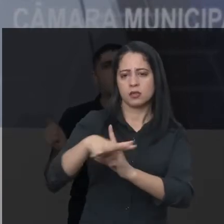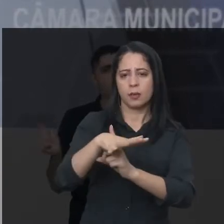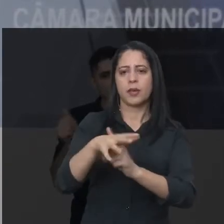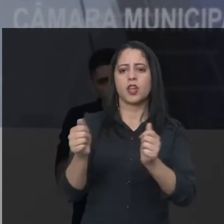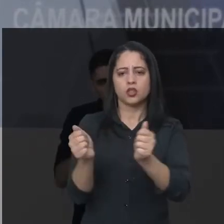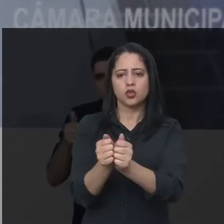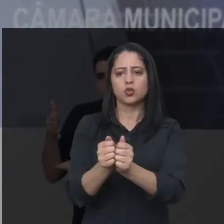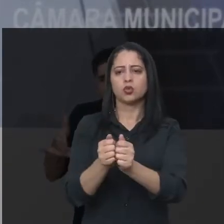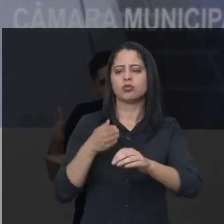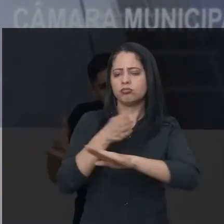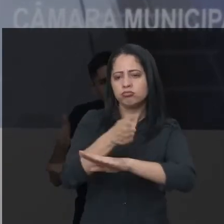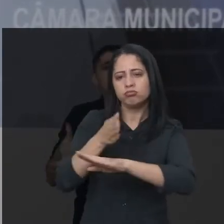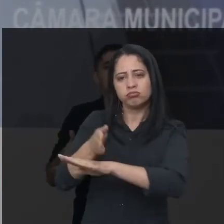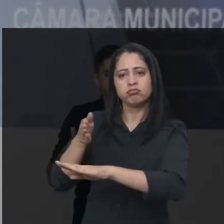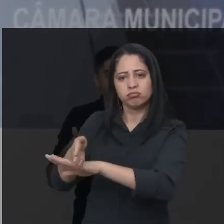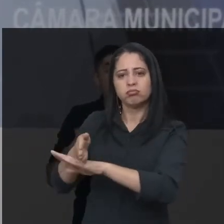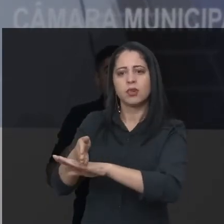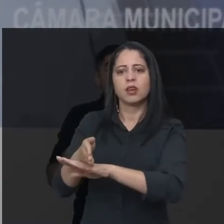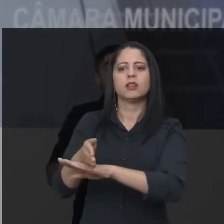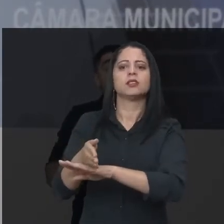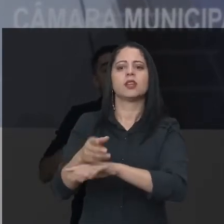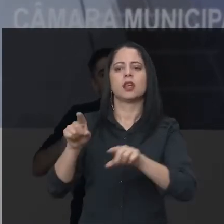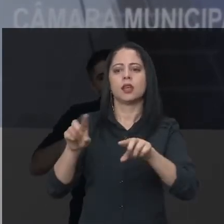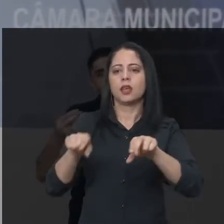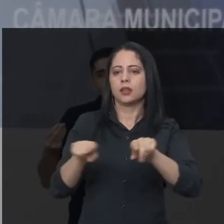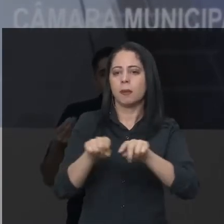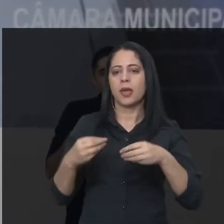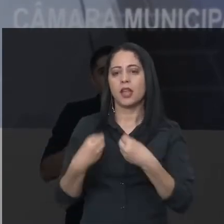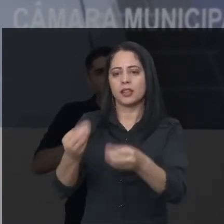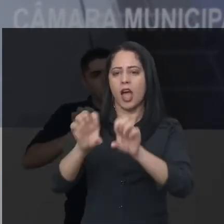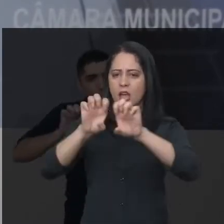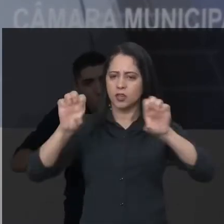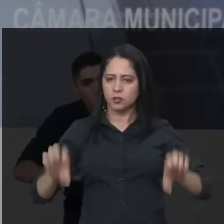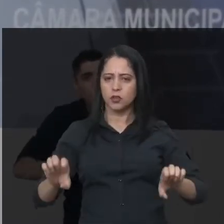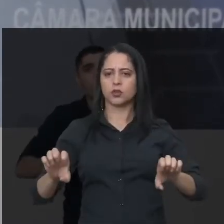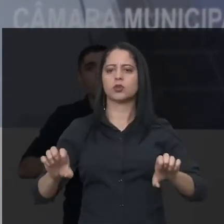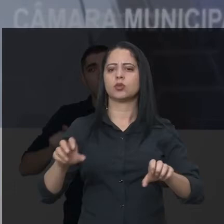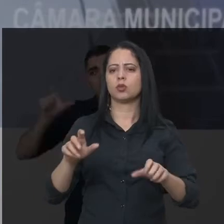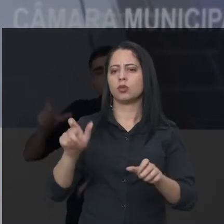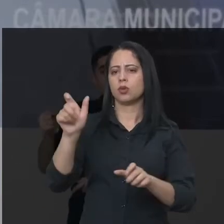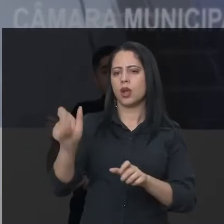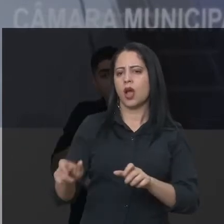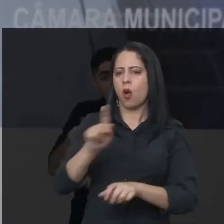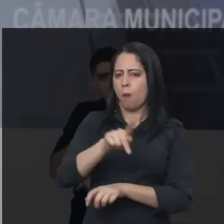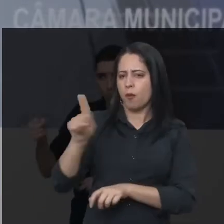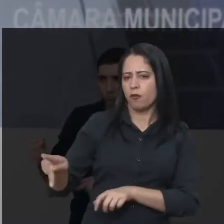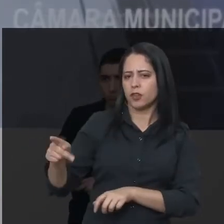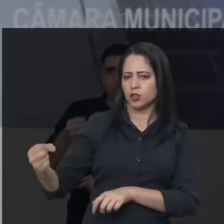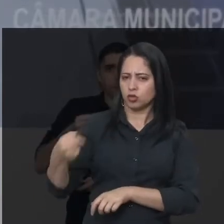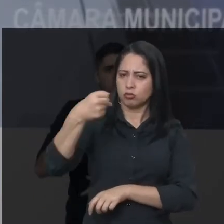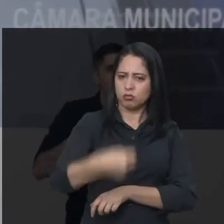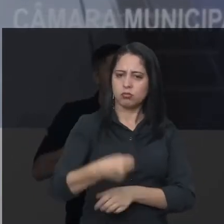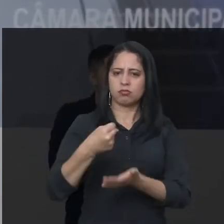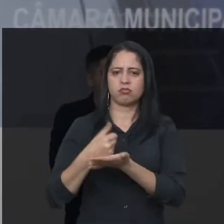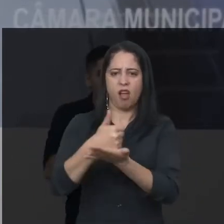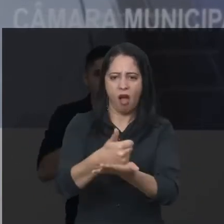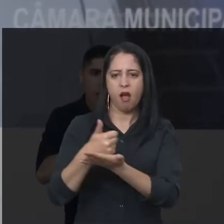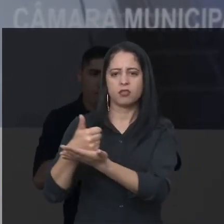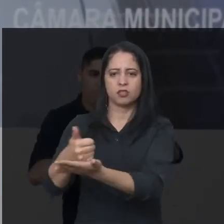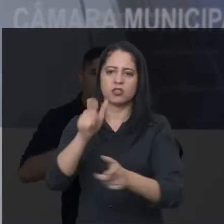e levar, de fato, a infraestrutura, o nosso professor, né, a cada um